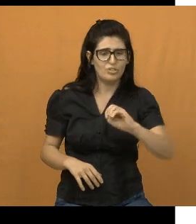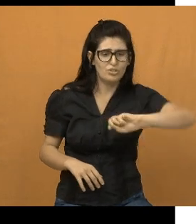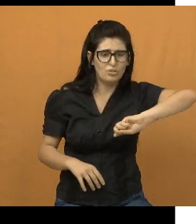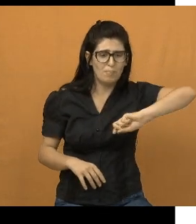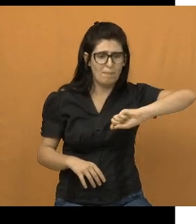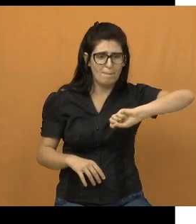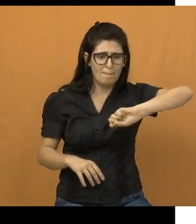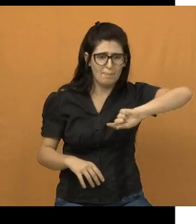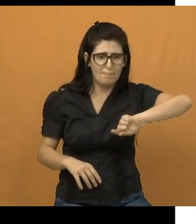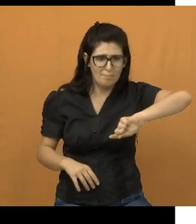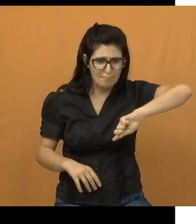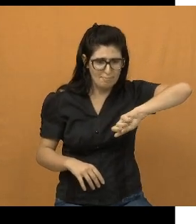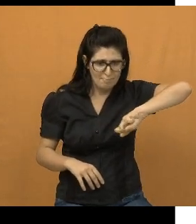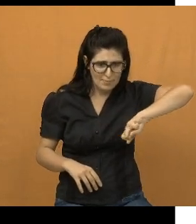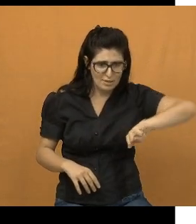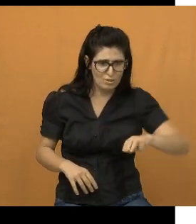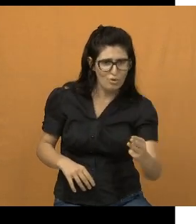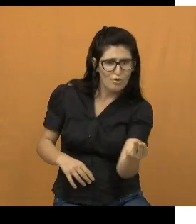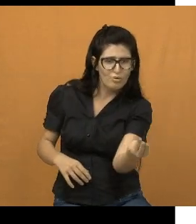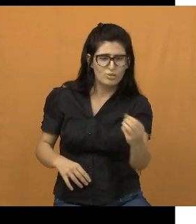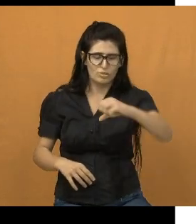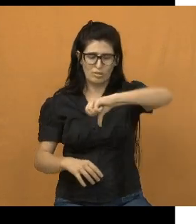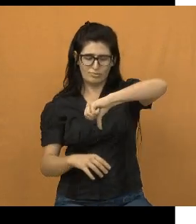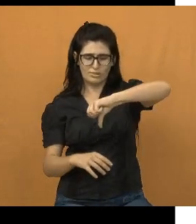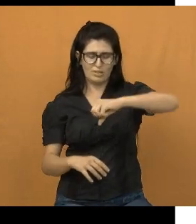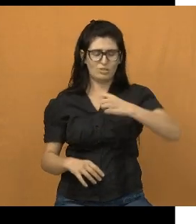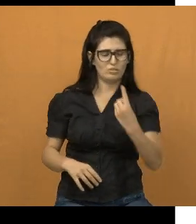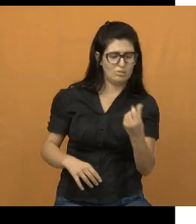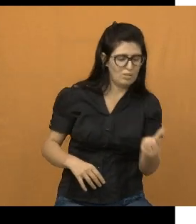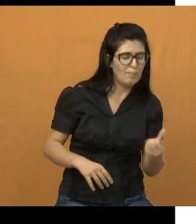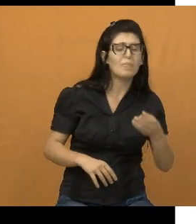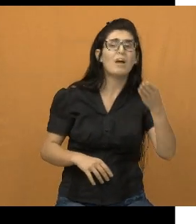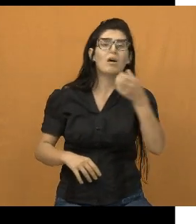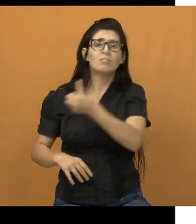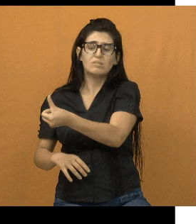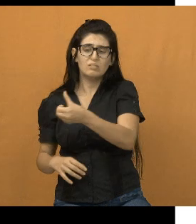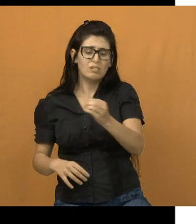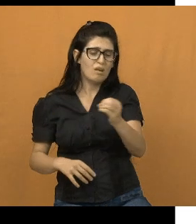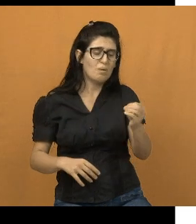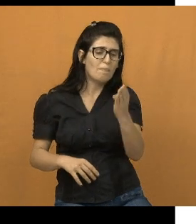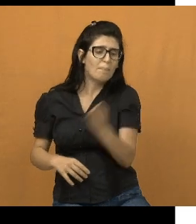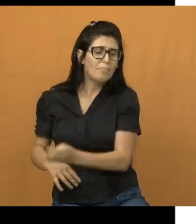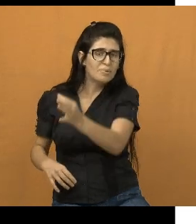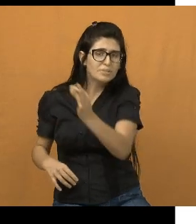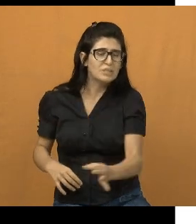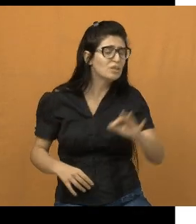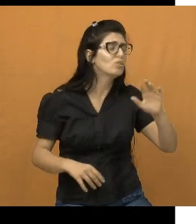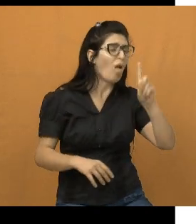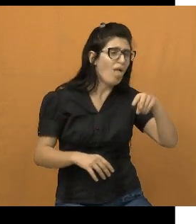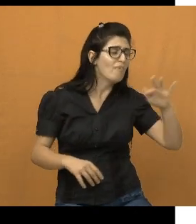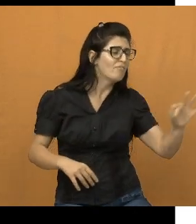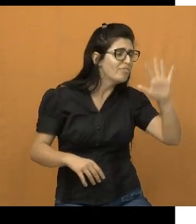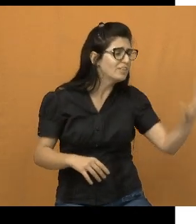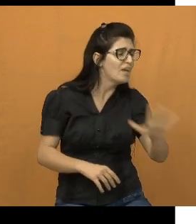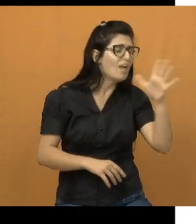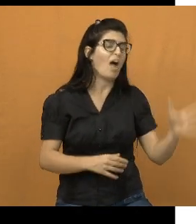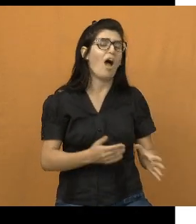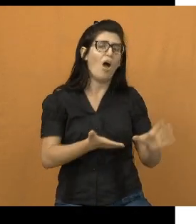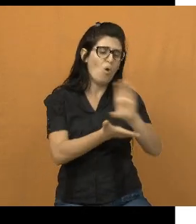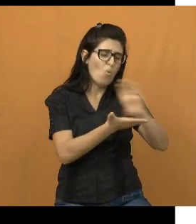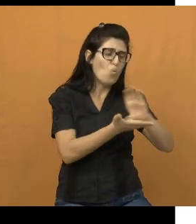20.916. Então, 100% dos recursos que a gente está utilizando hoje é federal e recurso